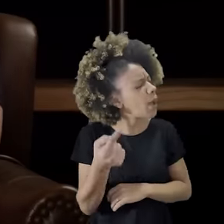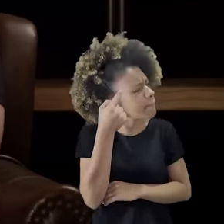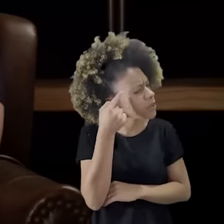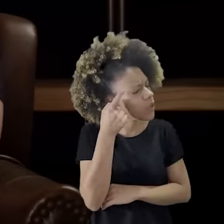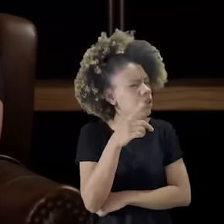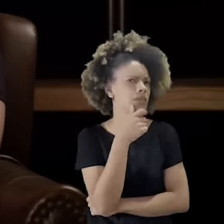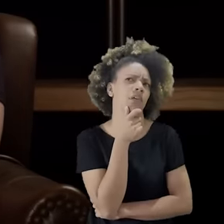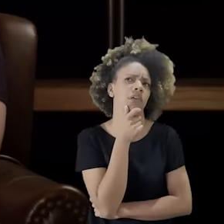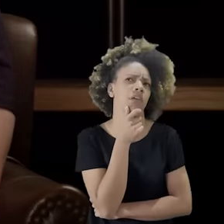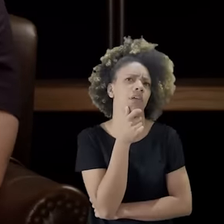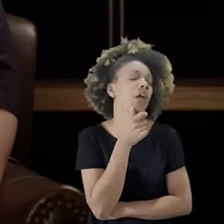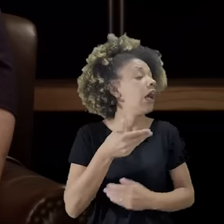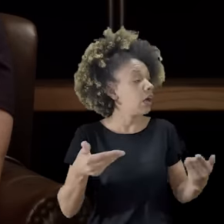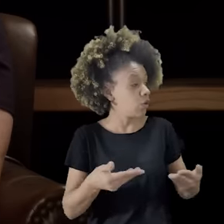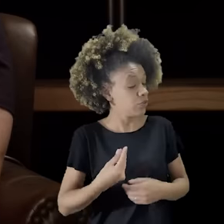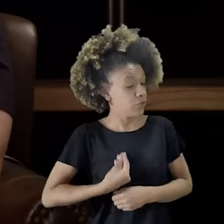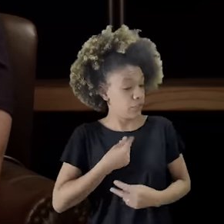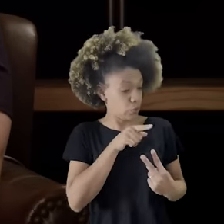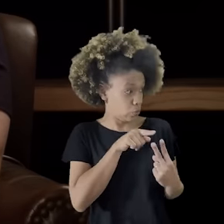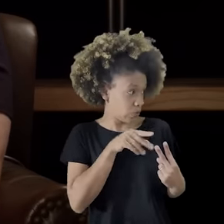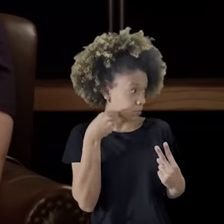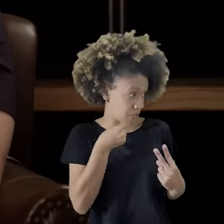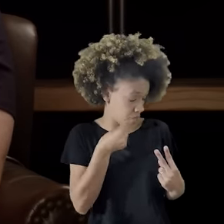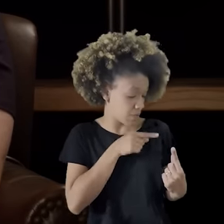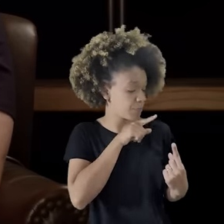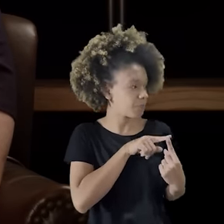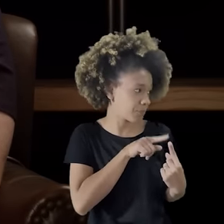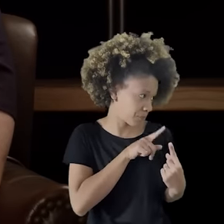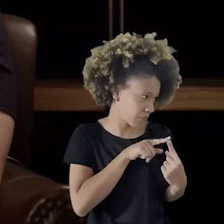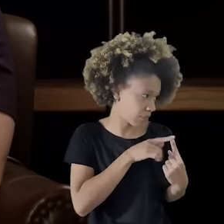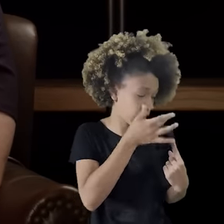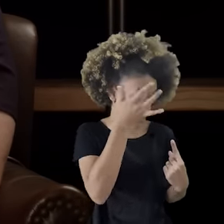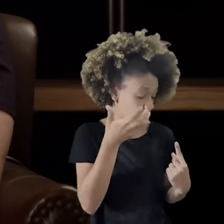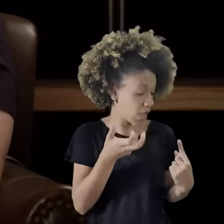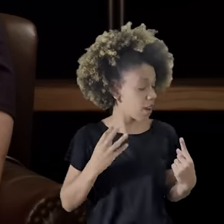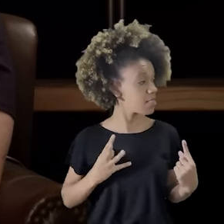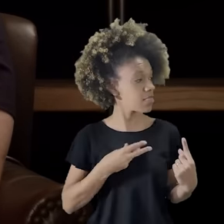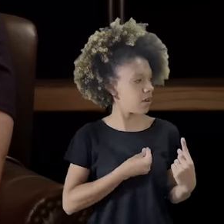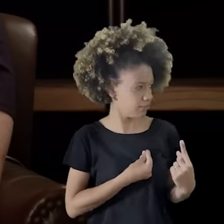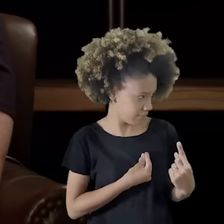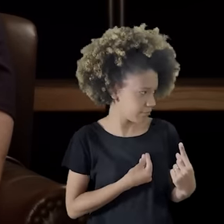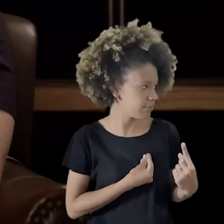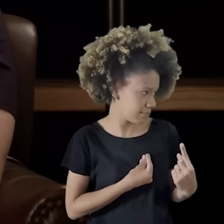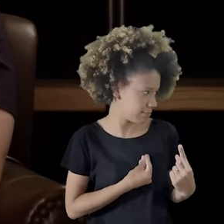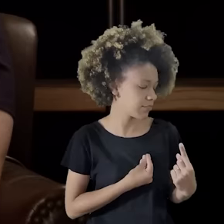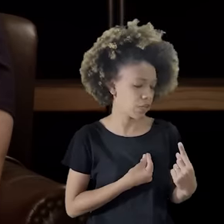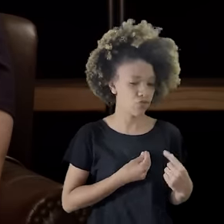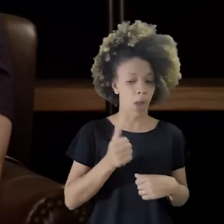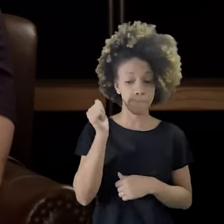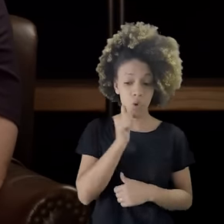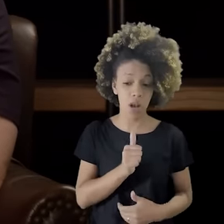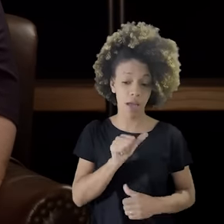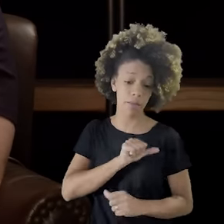eu nunca parei para pensar a gente está vivendo duas situações que é a pessoa querer ser trans né a pessoa querer sair